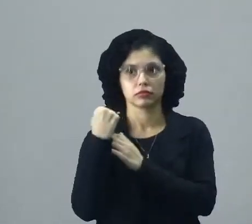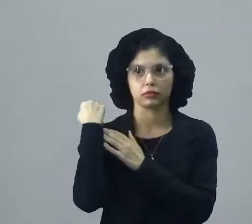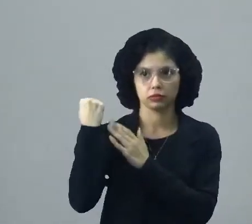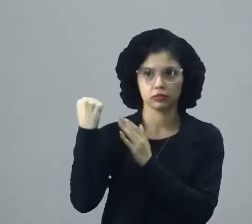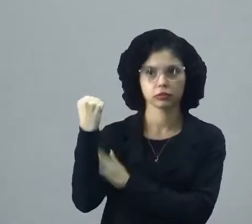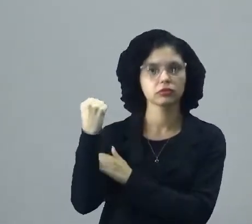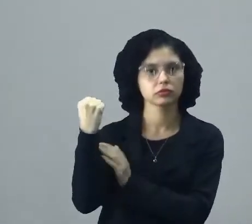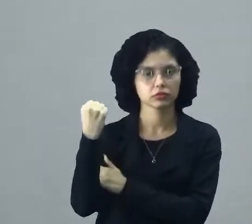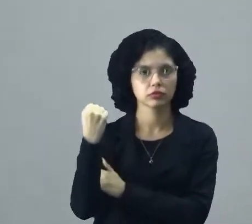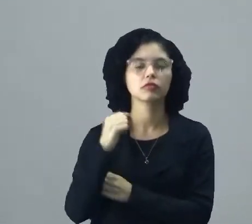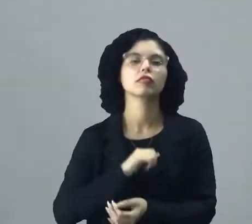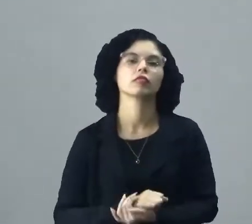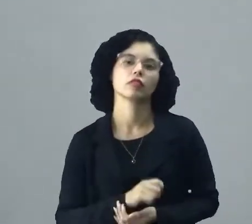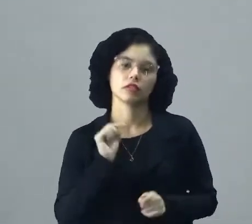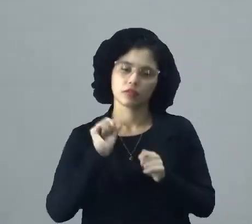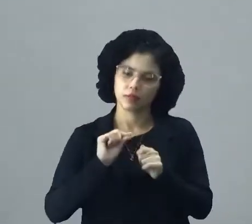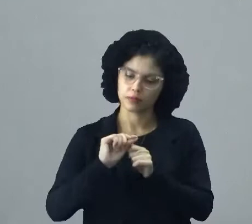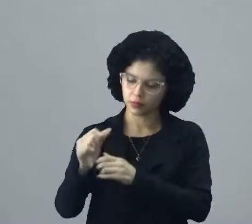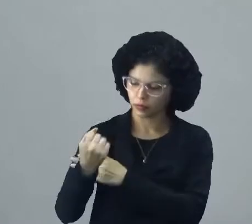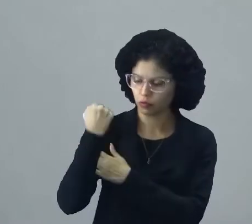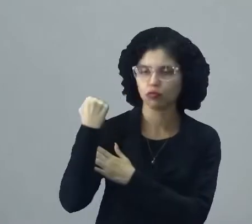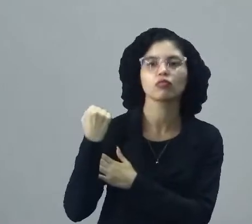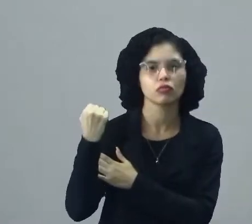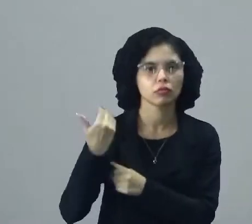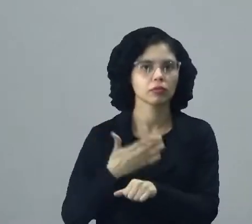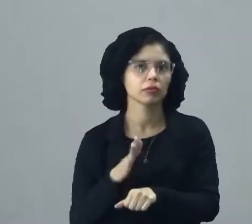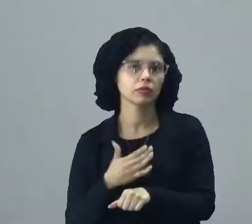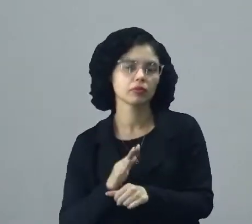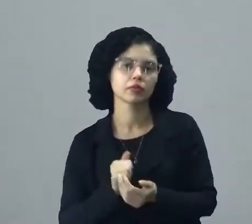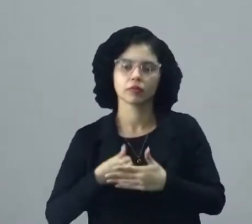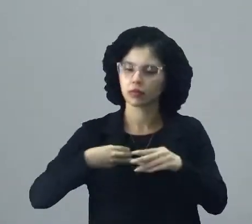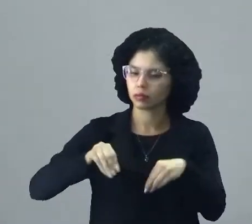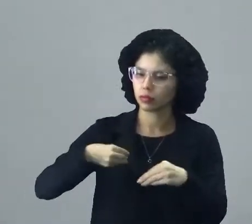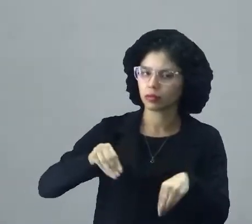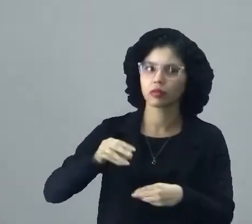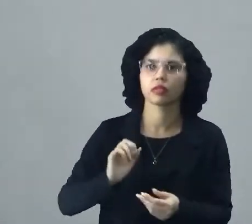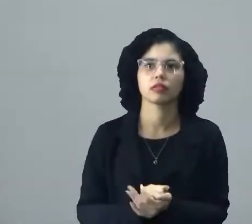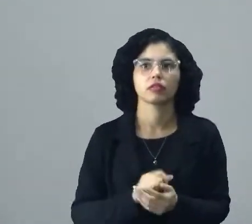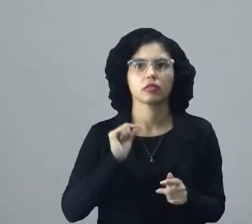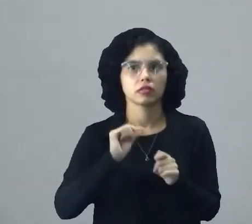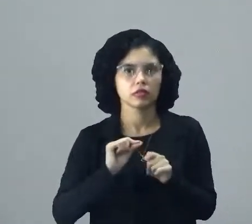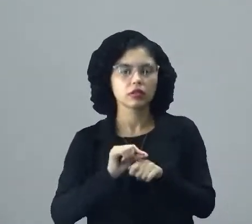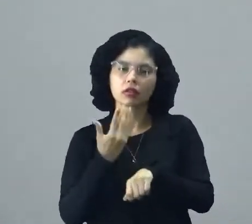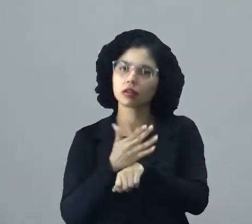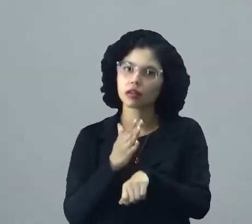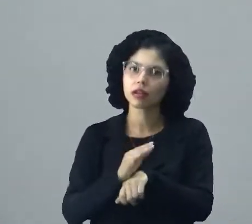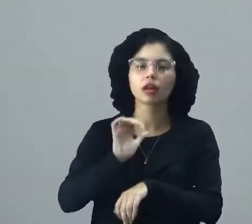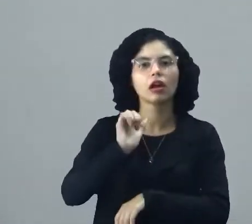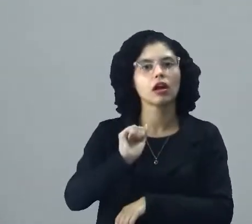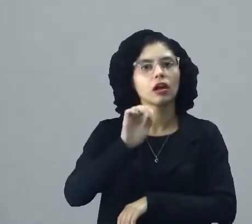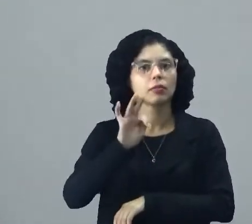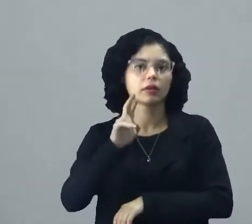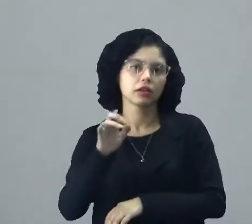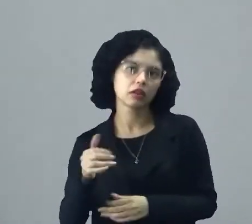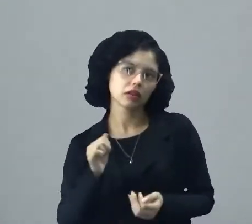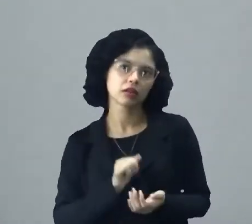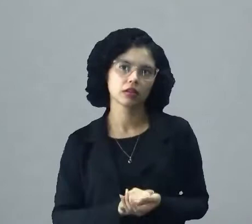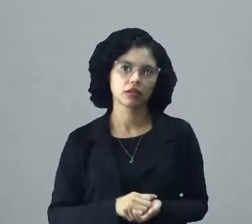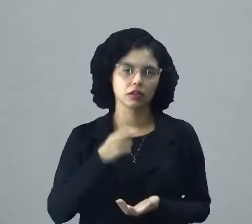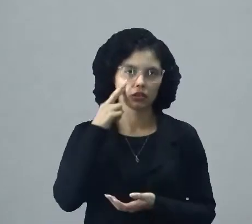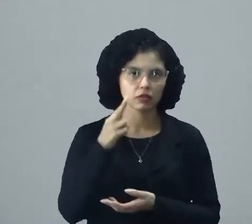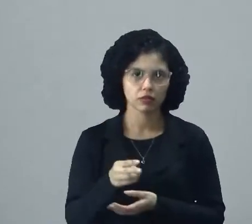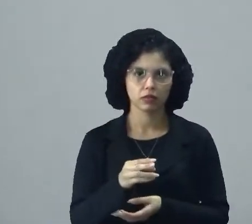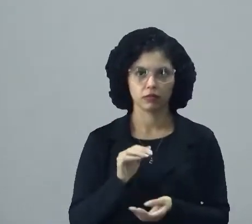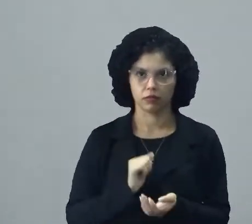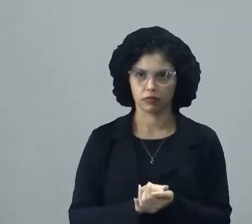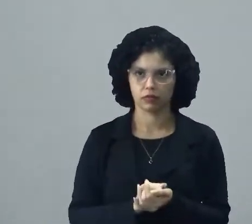vou ter que fazer um trabalho de musculação. Se eu vou querer ser mais flexível, então eu vou fazer aquele treinamento de alongamento e tudo mais. Então veja que